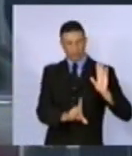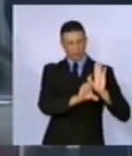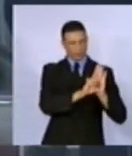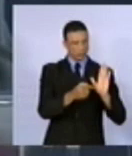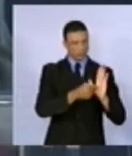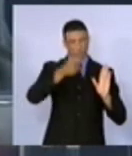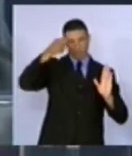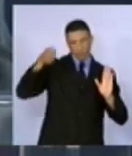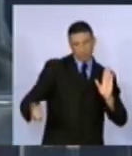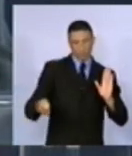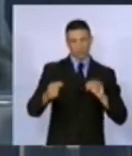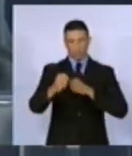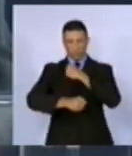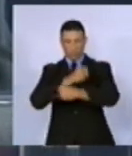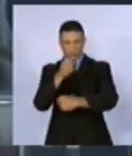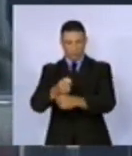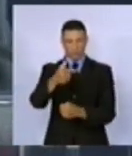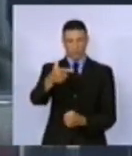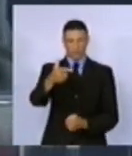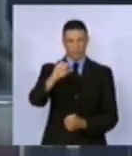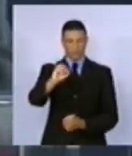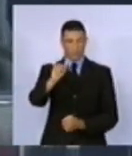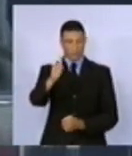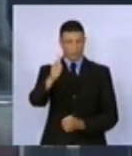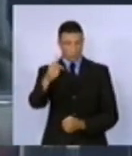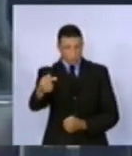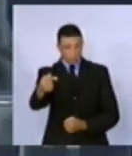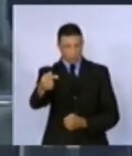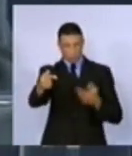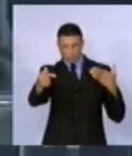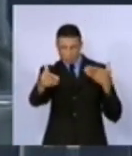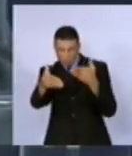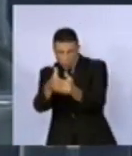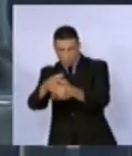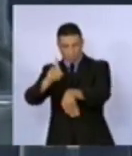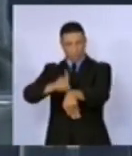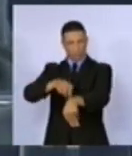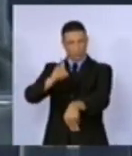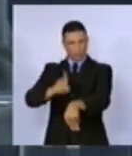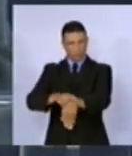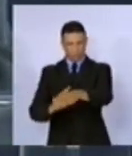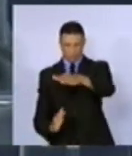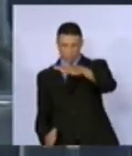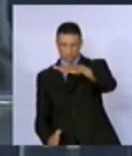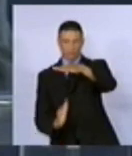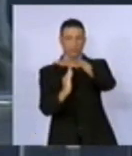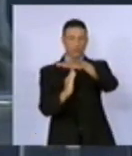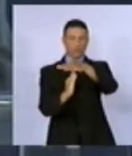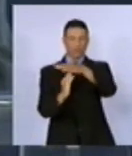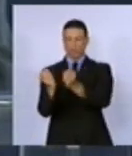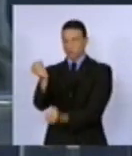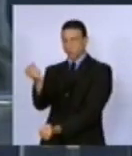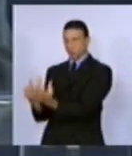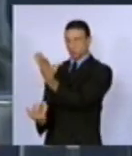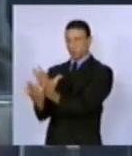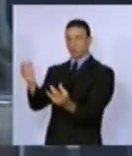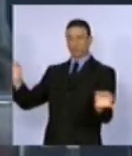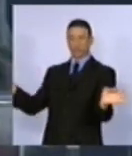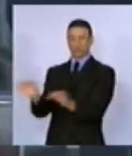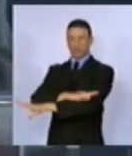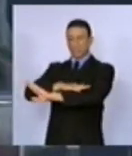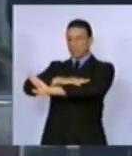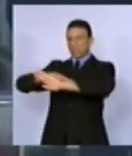estabelecer o ano de 2017 como tempo termo final da utilização do fogo como meio de